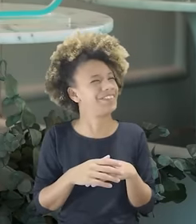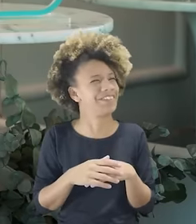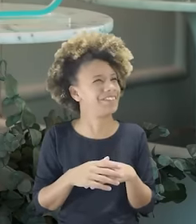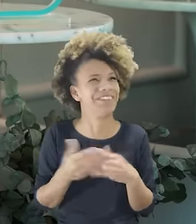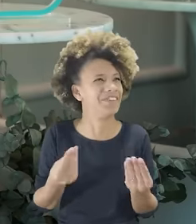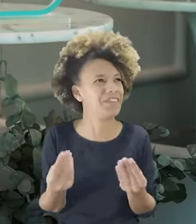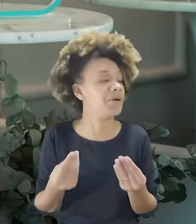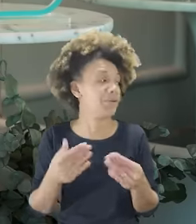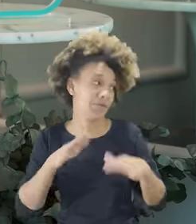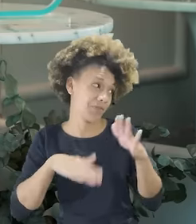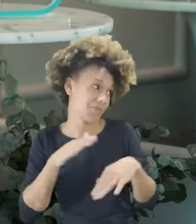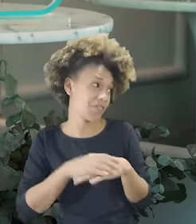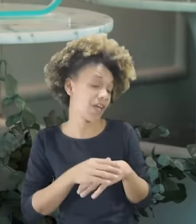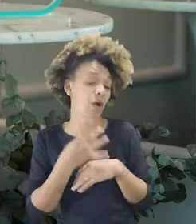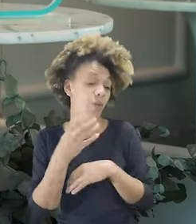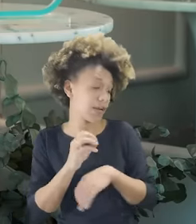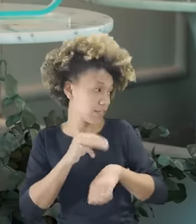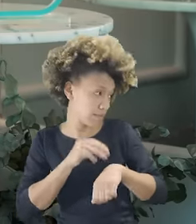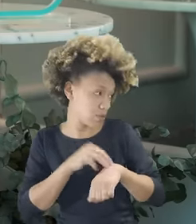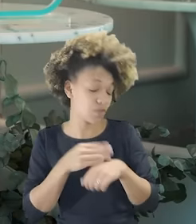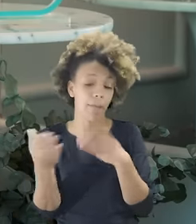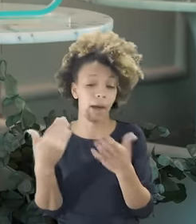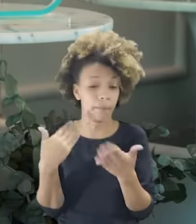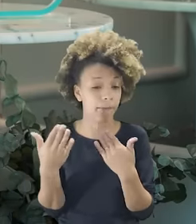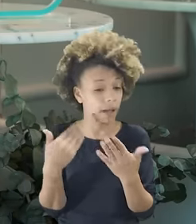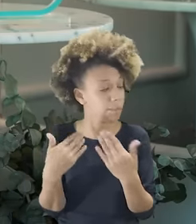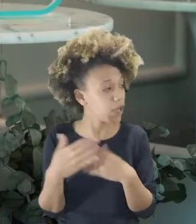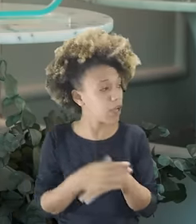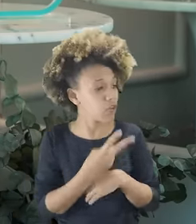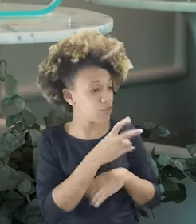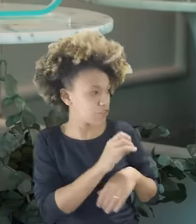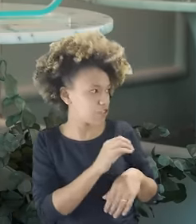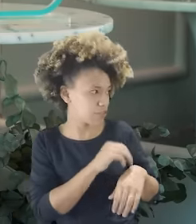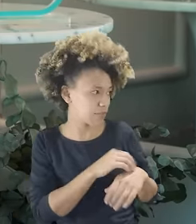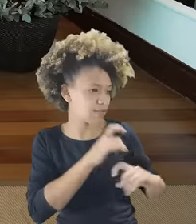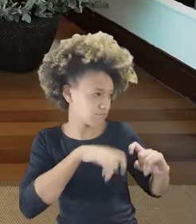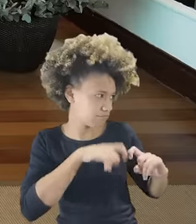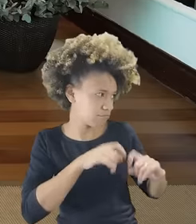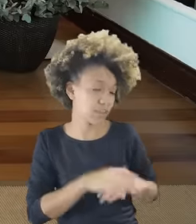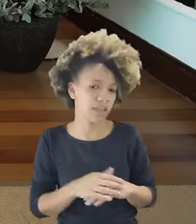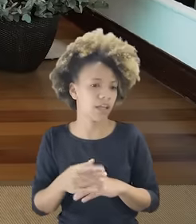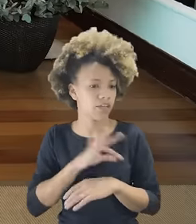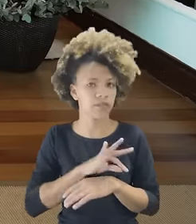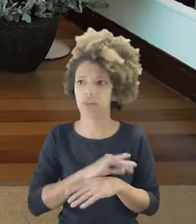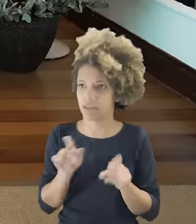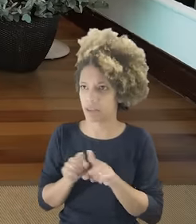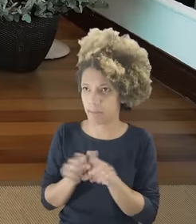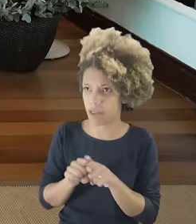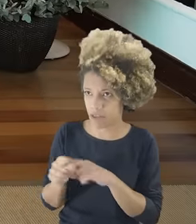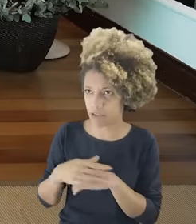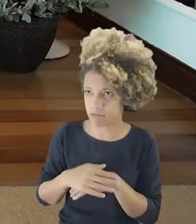geralmente São 40 minutos dela batendo um papo comigo e os outros 20 é fazendo o trabalho e aí ela ganha você também fica